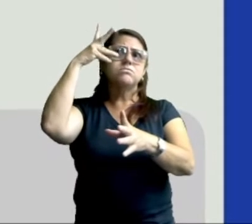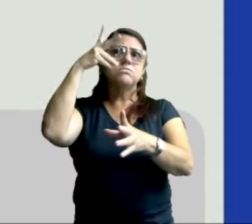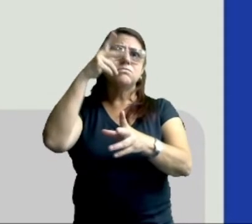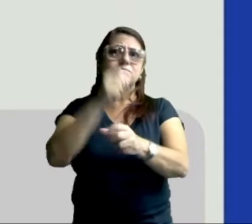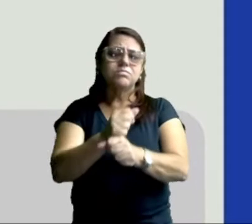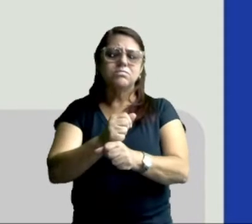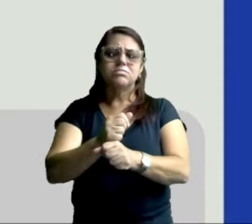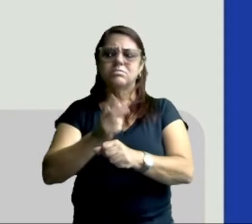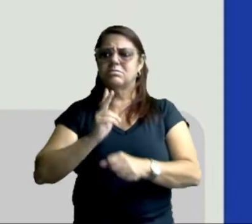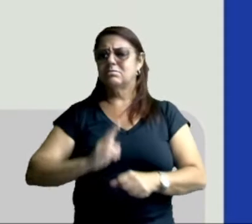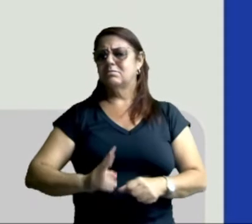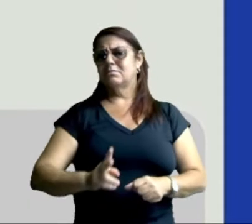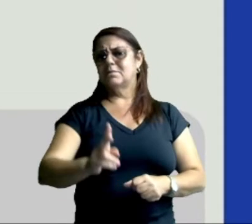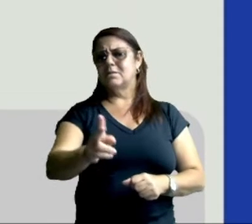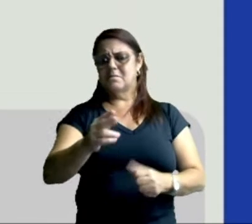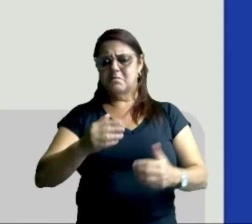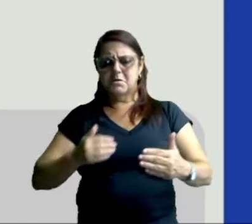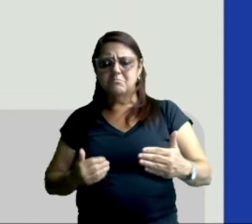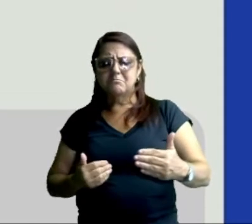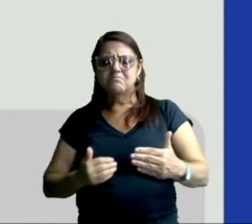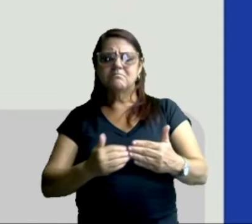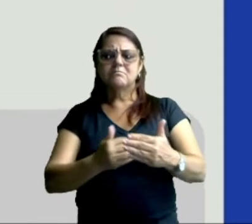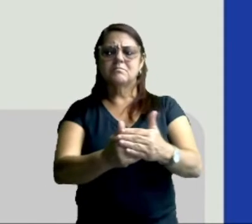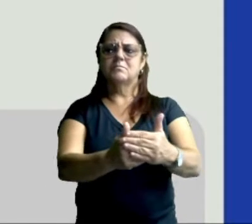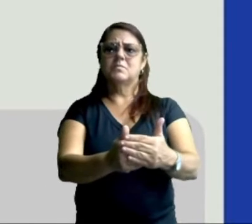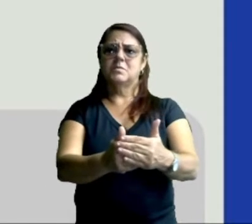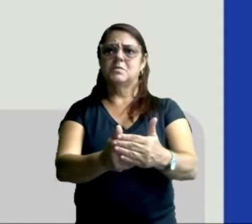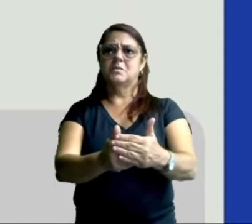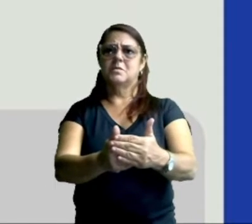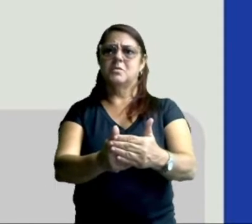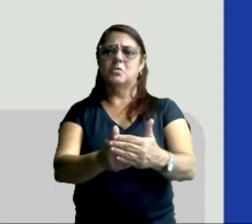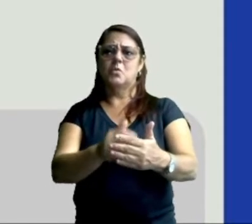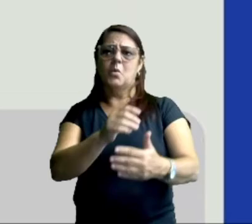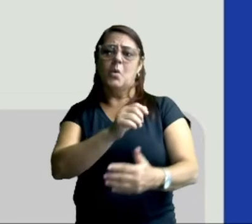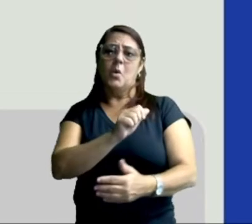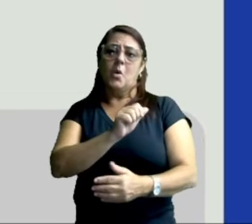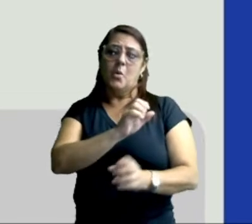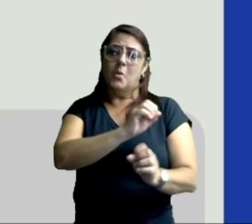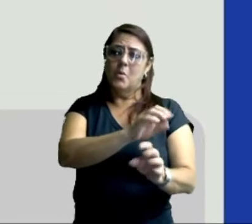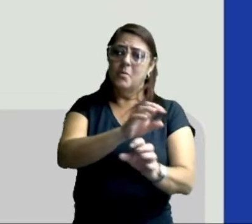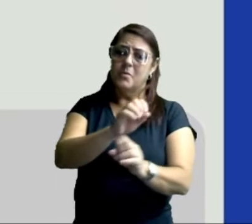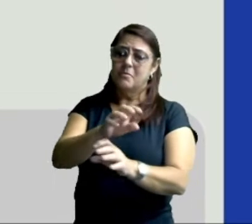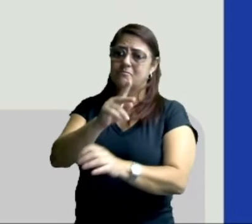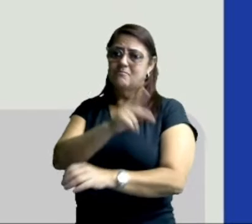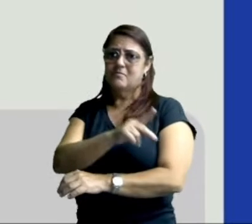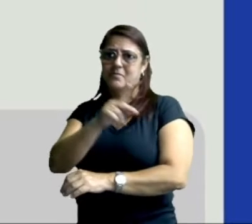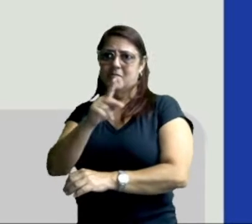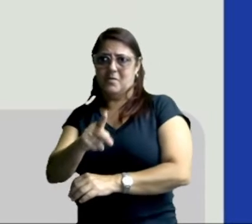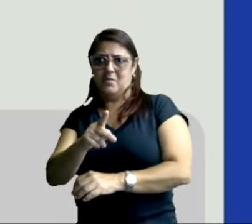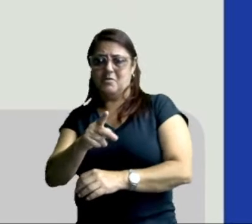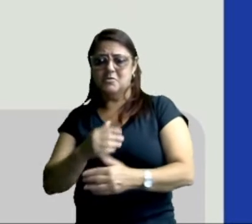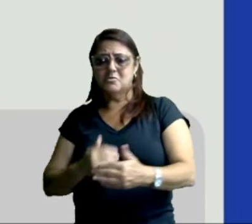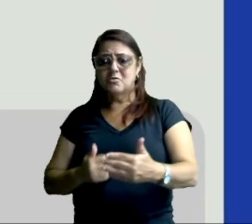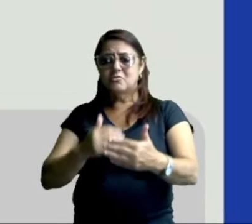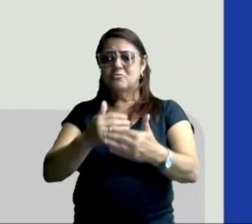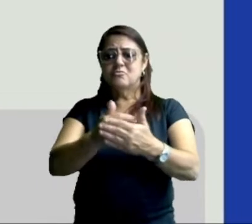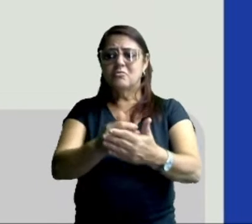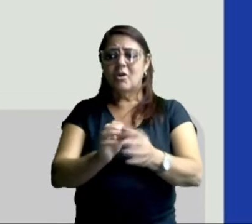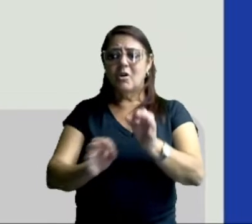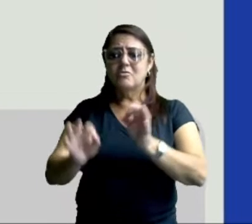ela vai estar aproximando o educador do universo dos alunos do século XXI,